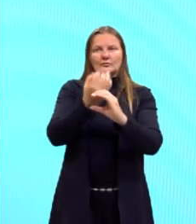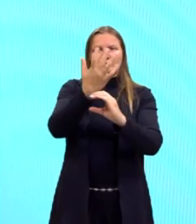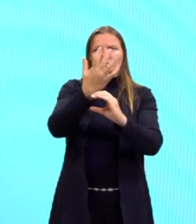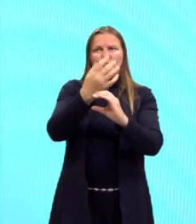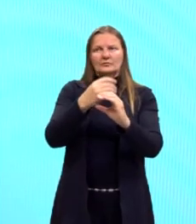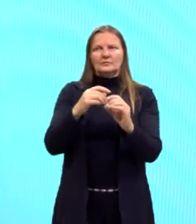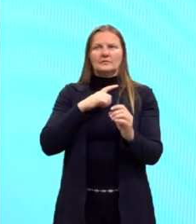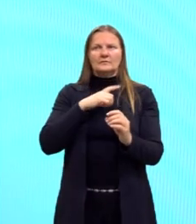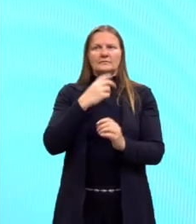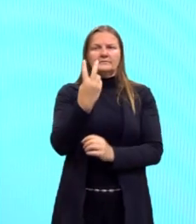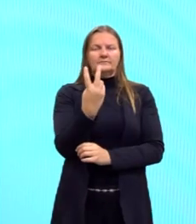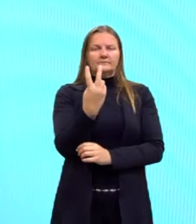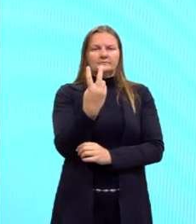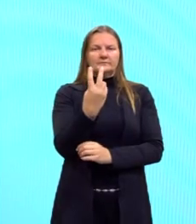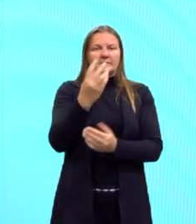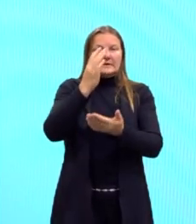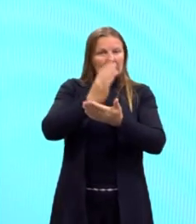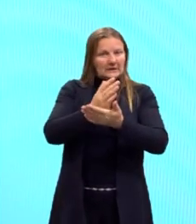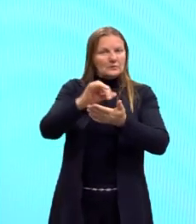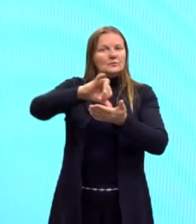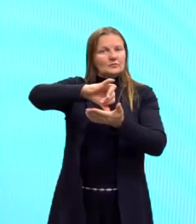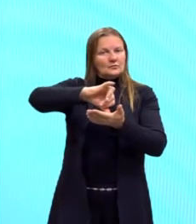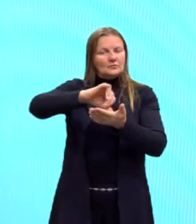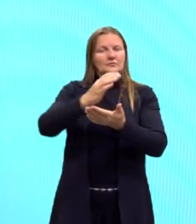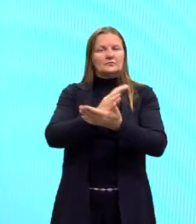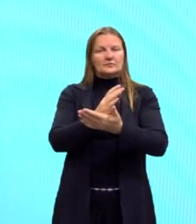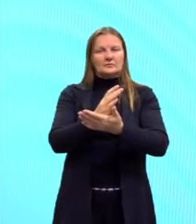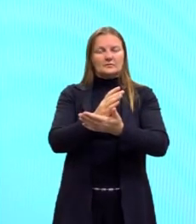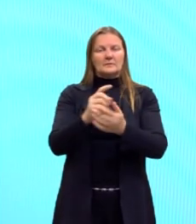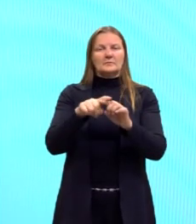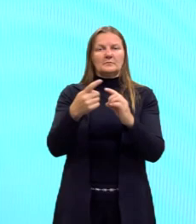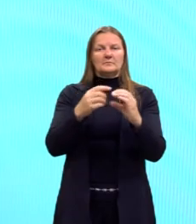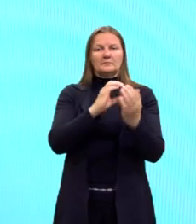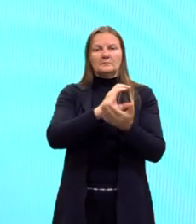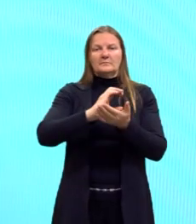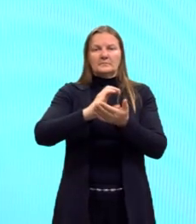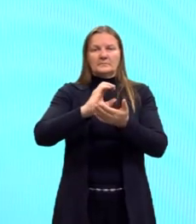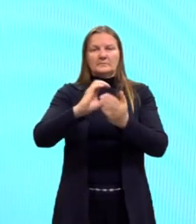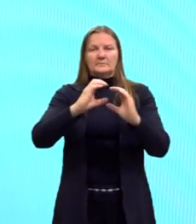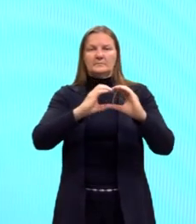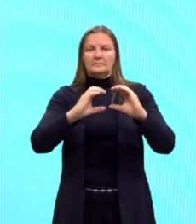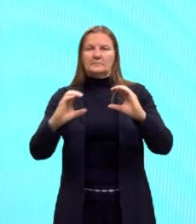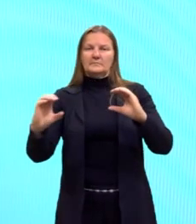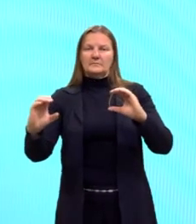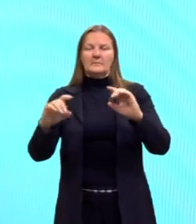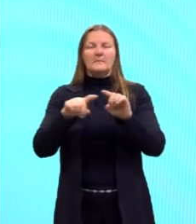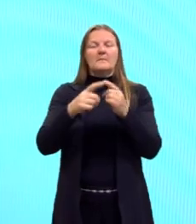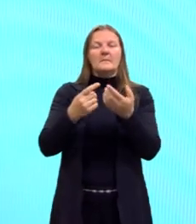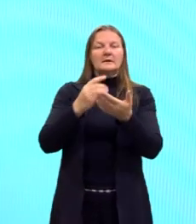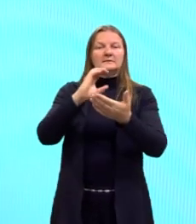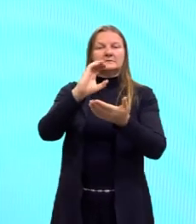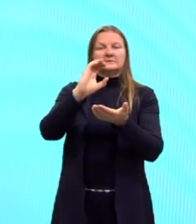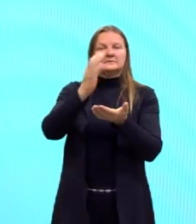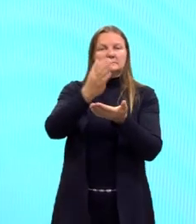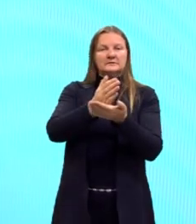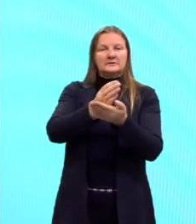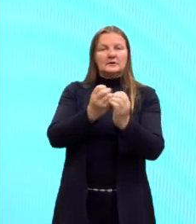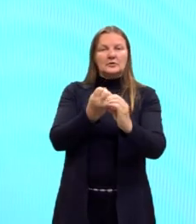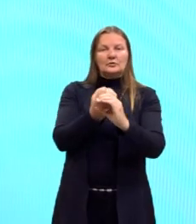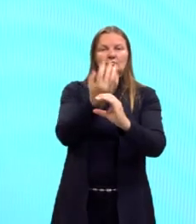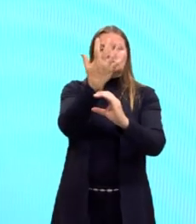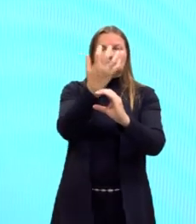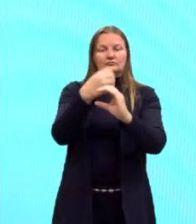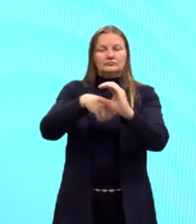de estar no meio da entre a cadeia as extremidades da cadeia nele não faz parte da extremidade ele tem dois duas